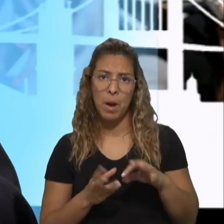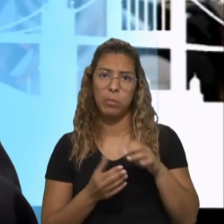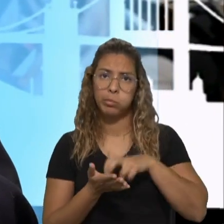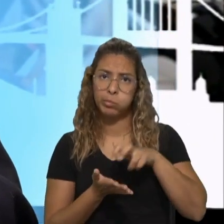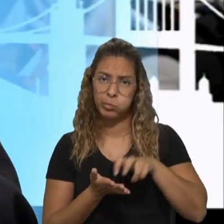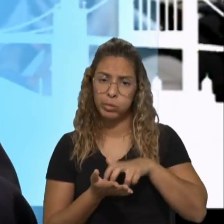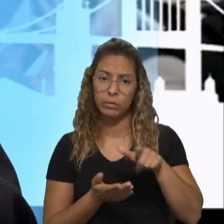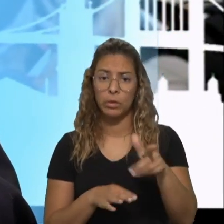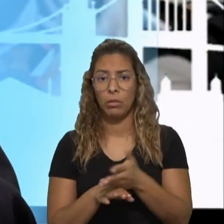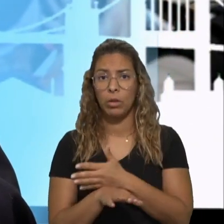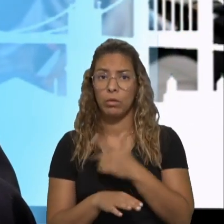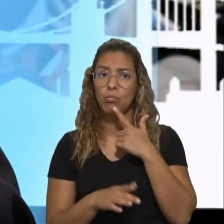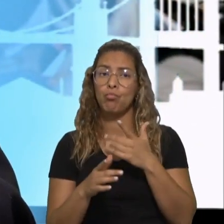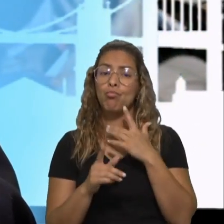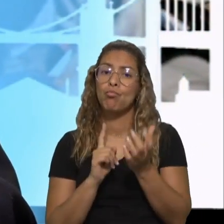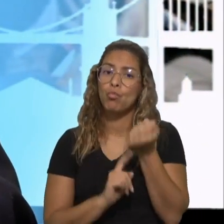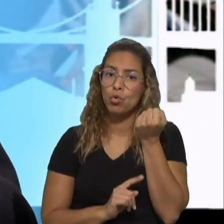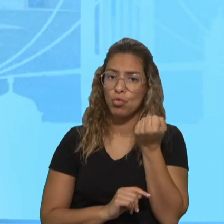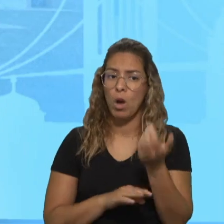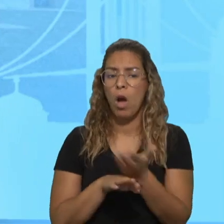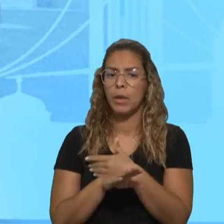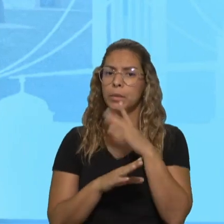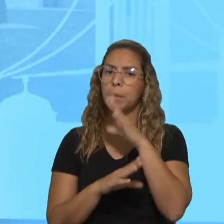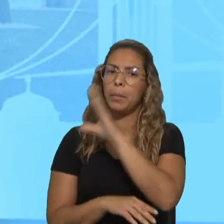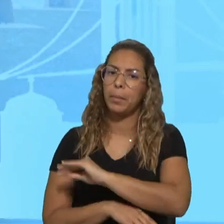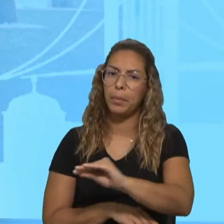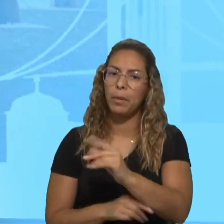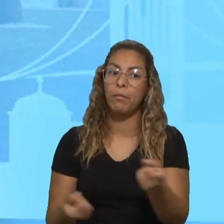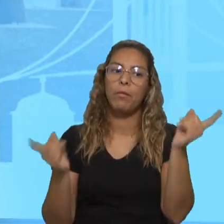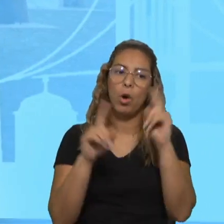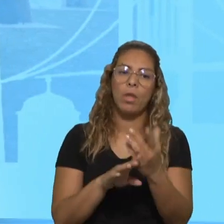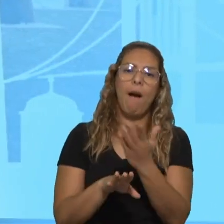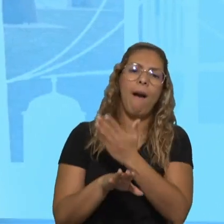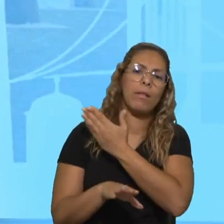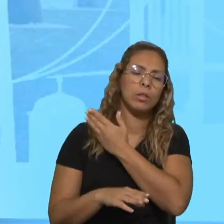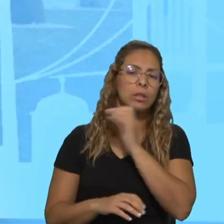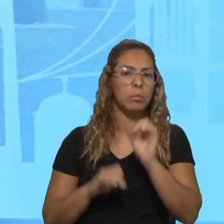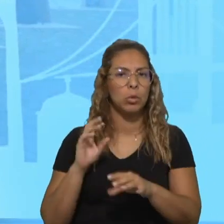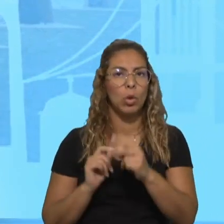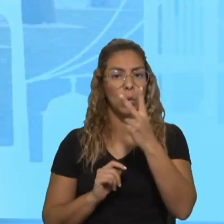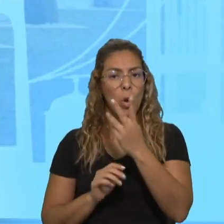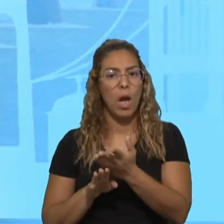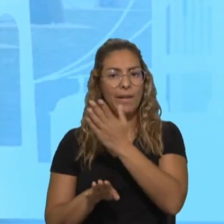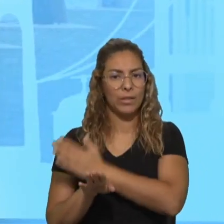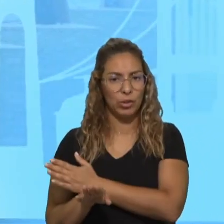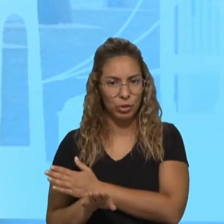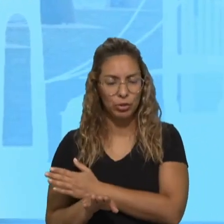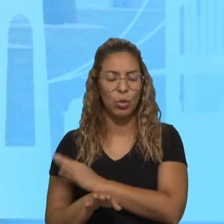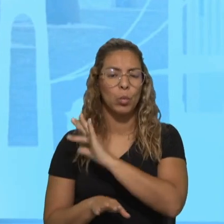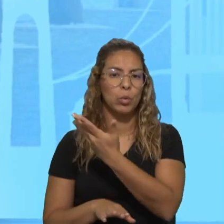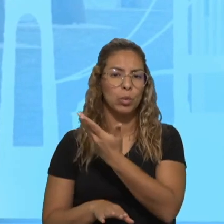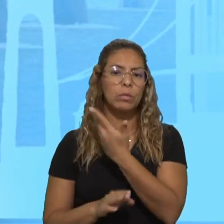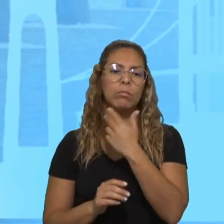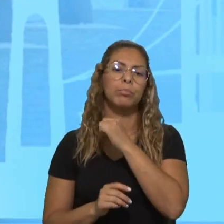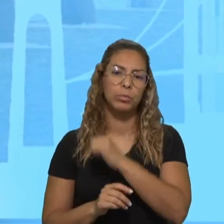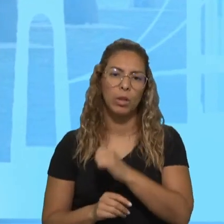desde que foi recuperada. Pergunto-lhe porquê. O que é que nas anteriores edições, nas duas anteriores, se concretizou que